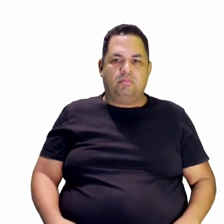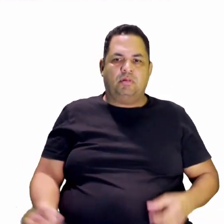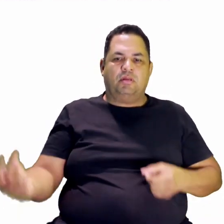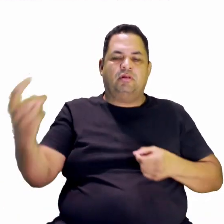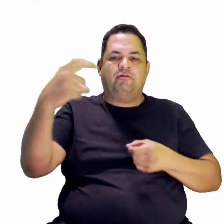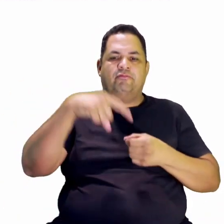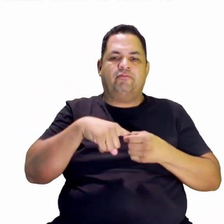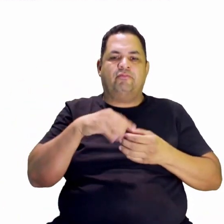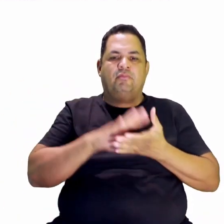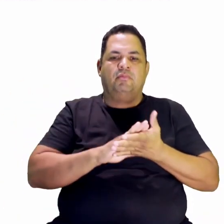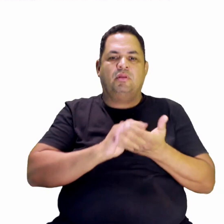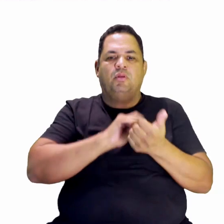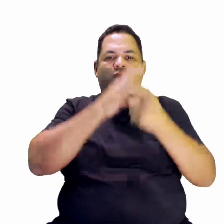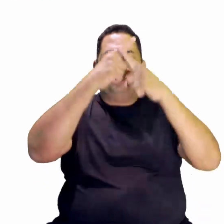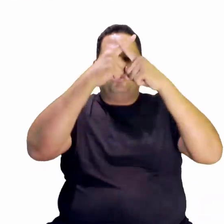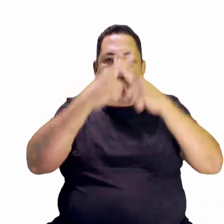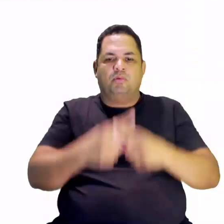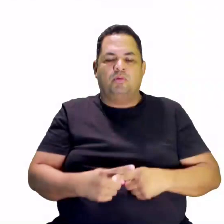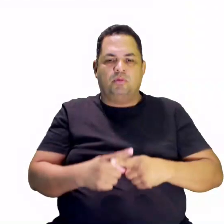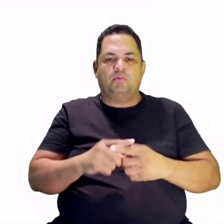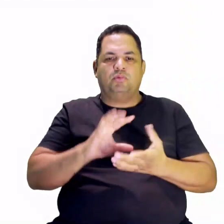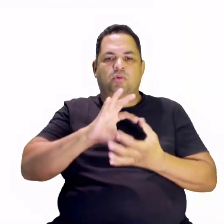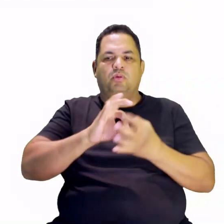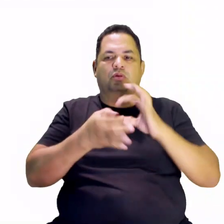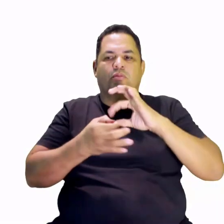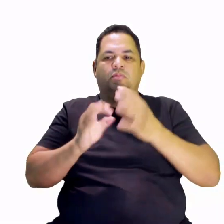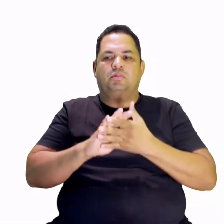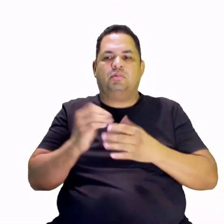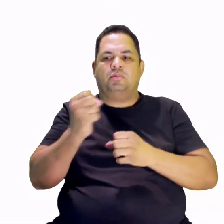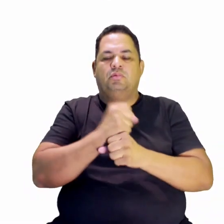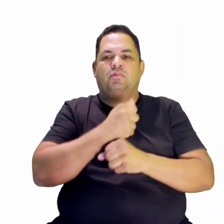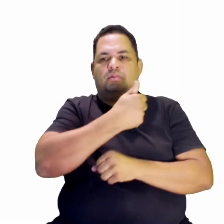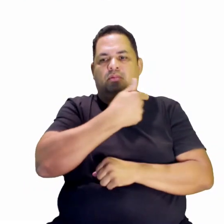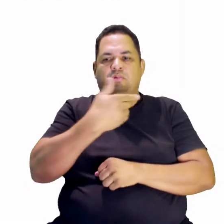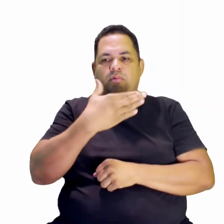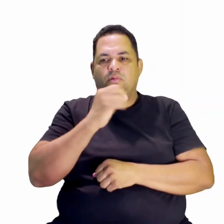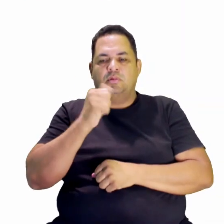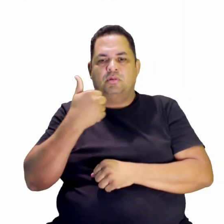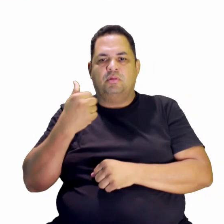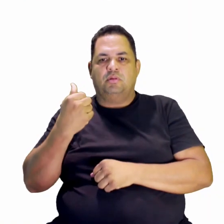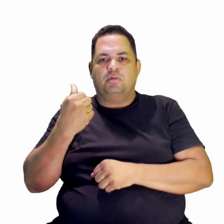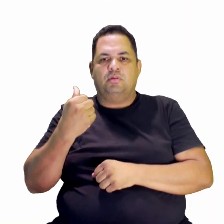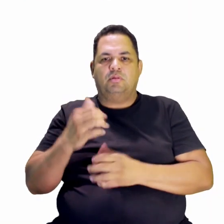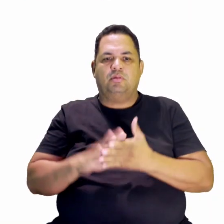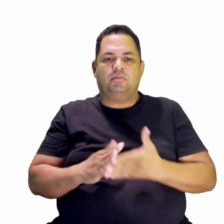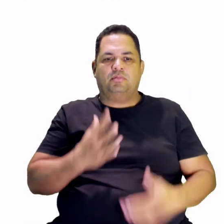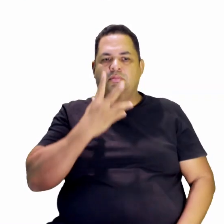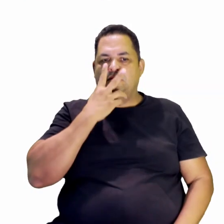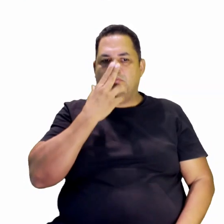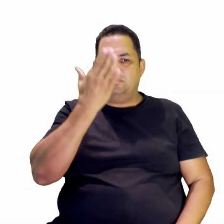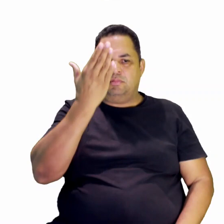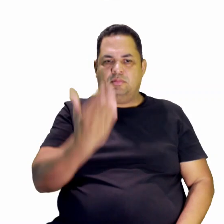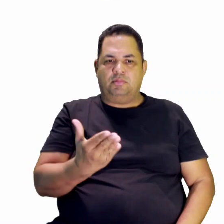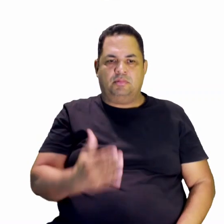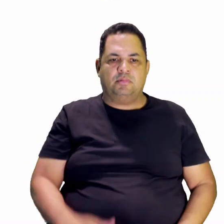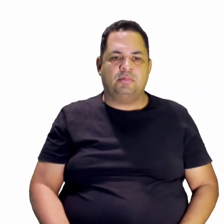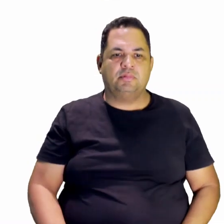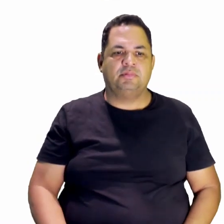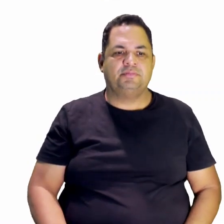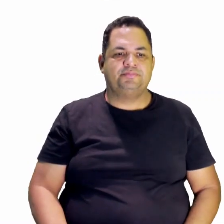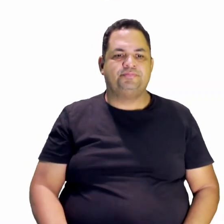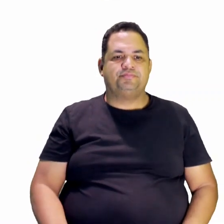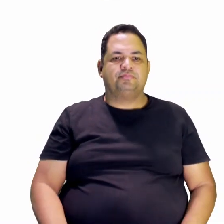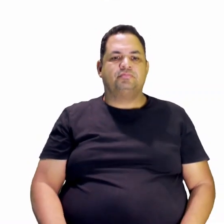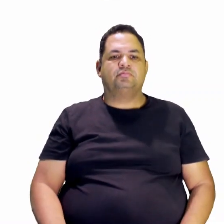Olímpicos de 2016, né? Na verdade, o cabo de guerra de Jogos Olímpicos, parecido com esse aqui é